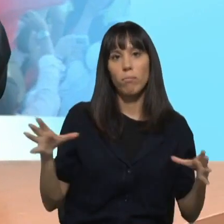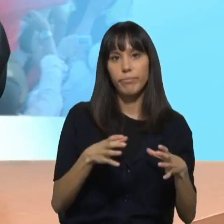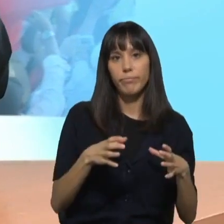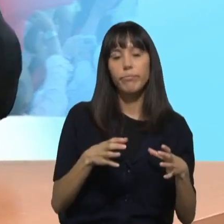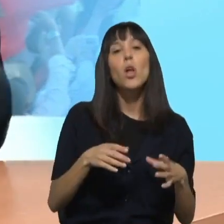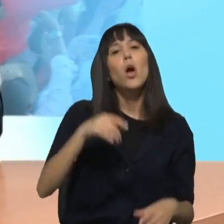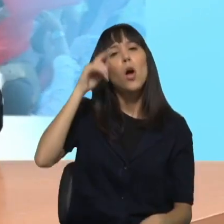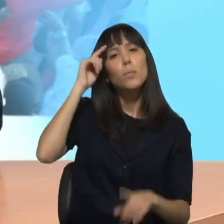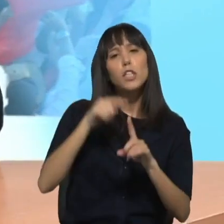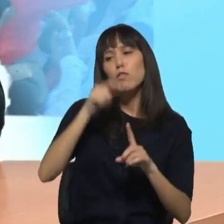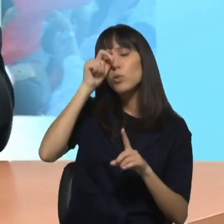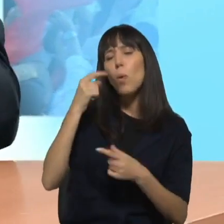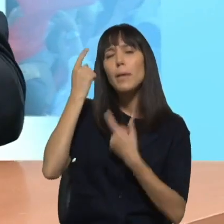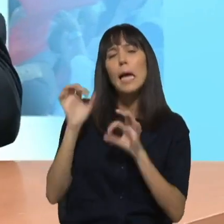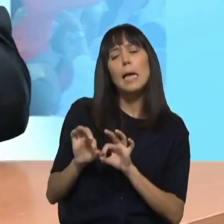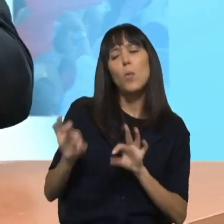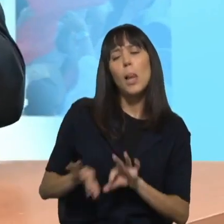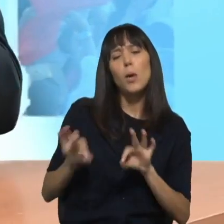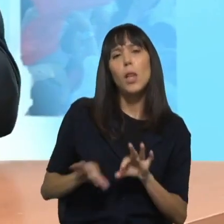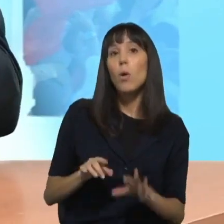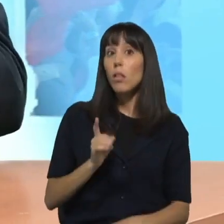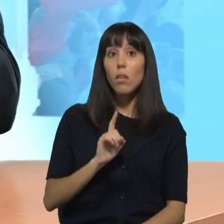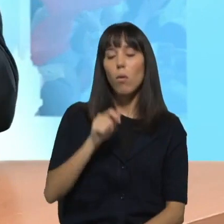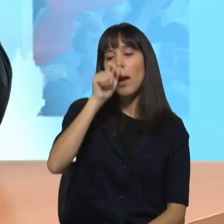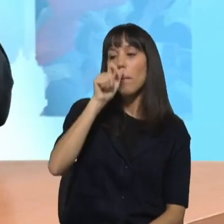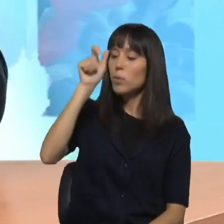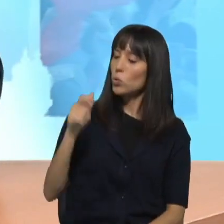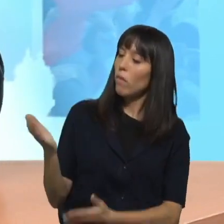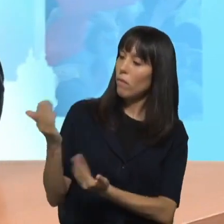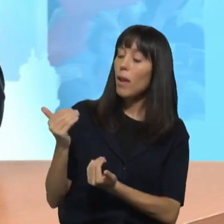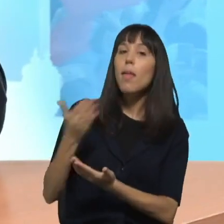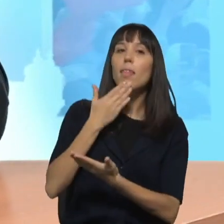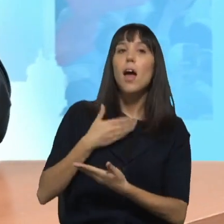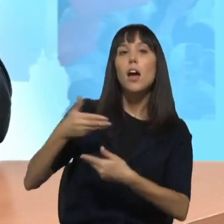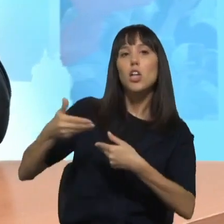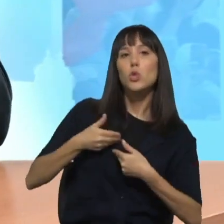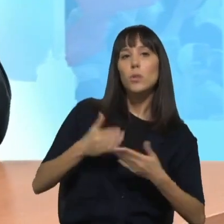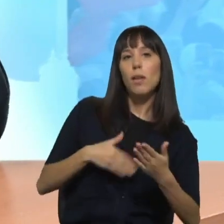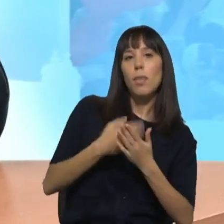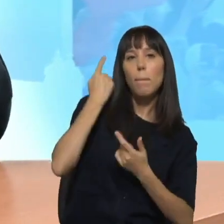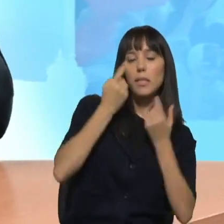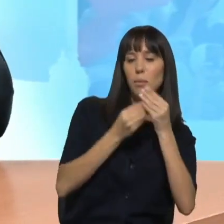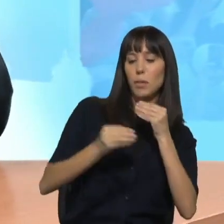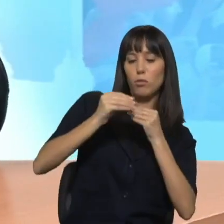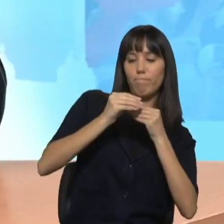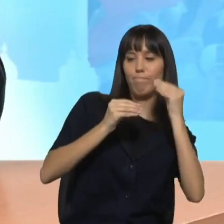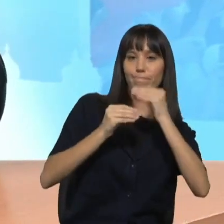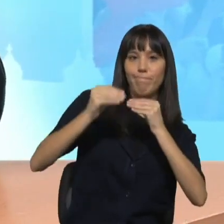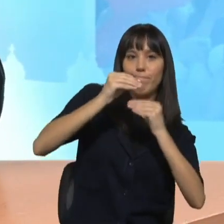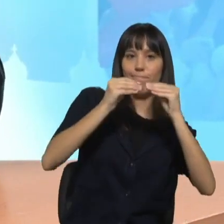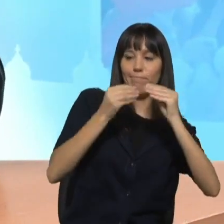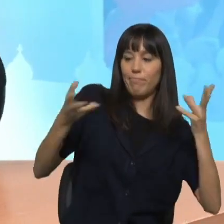ter uma pessoa que pensasse exatamente como ele, mas como ter uma pessoa que o ajudasse e o equilibrasse no seu pensamento. E eu acho que ele foi